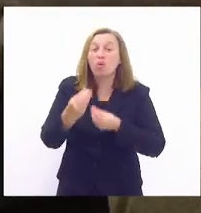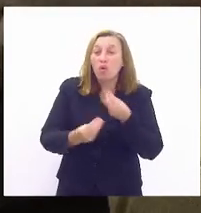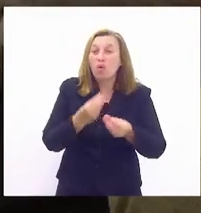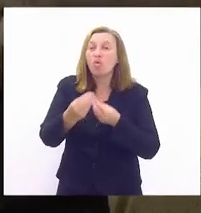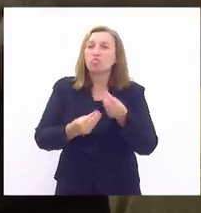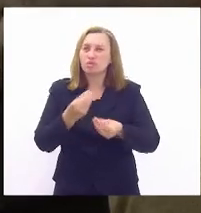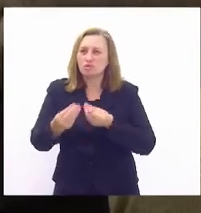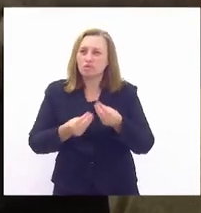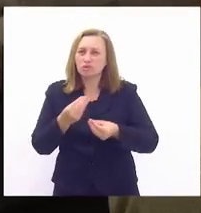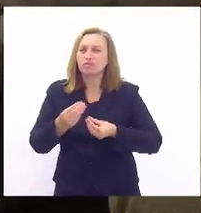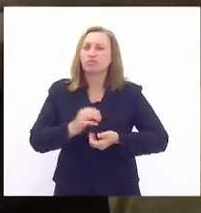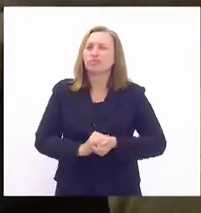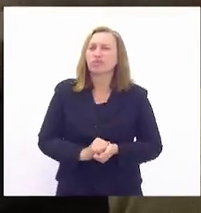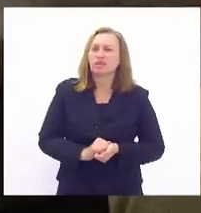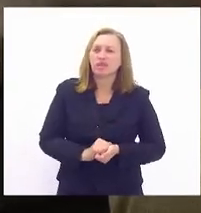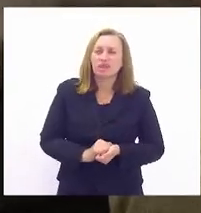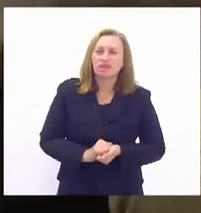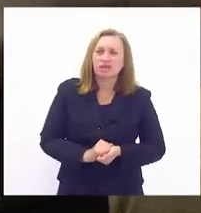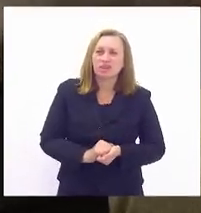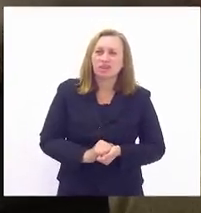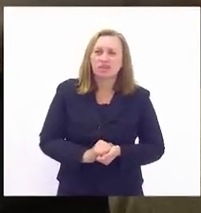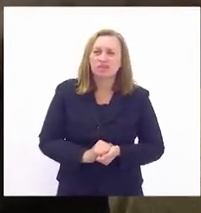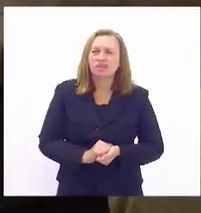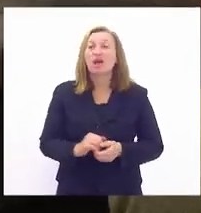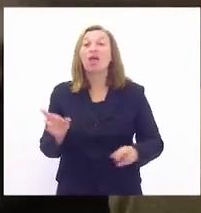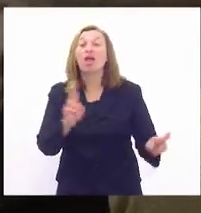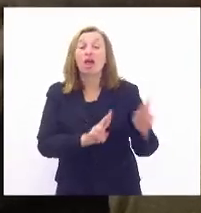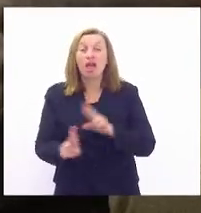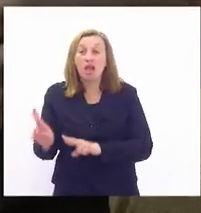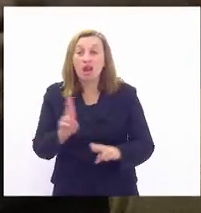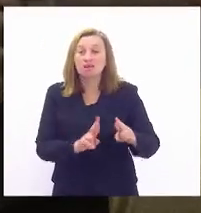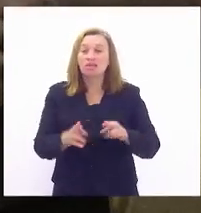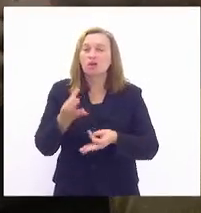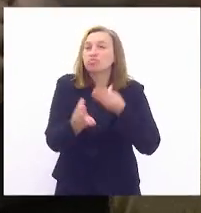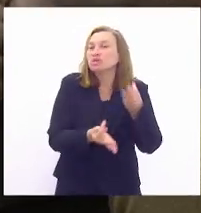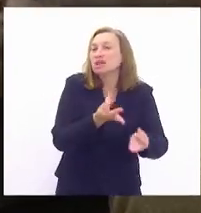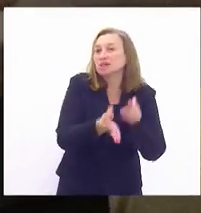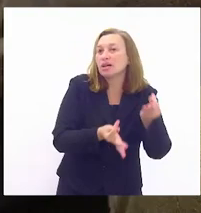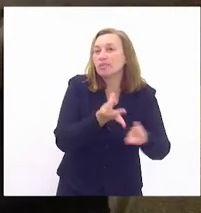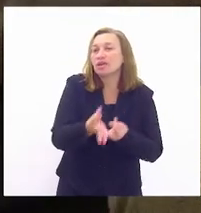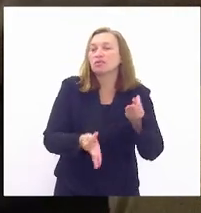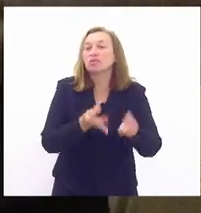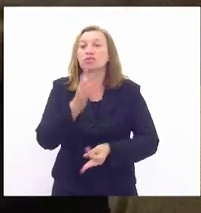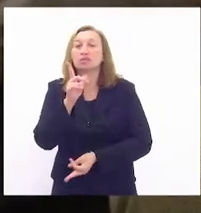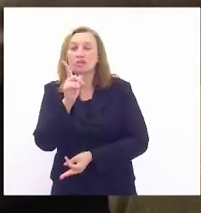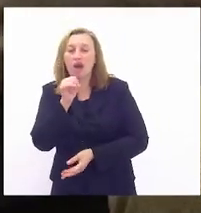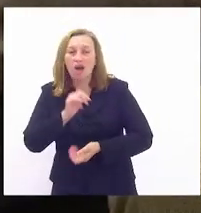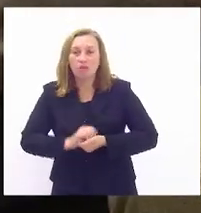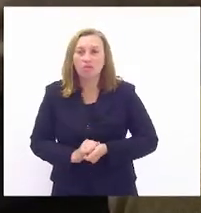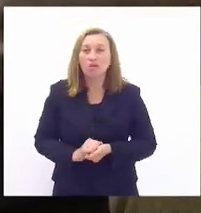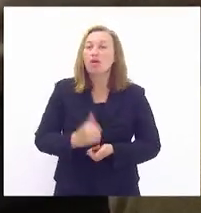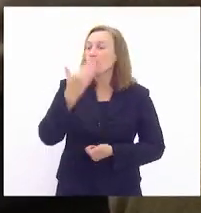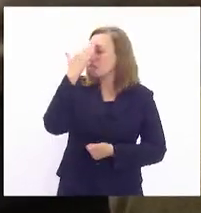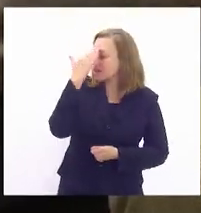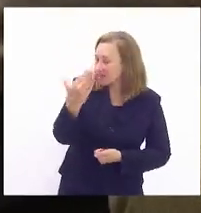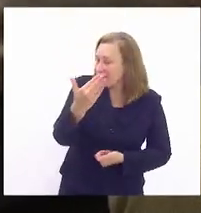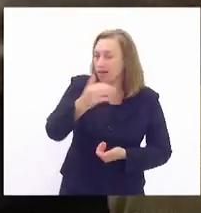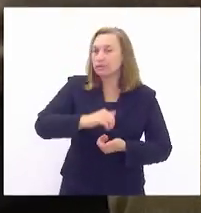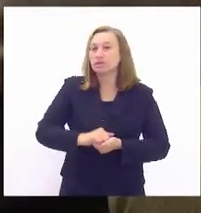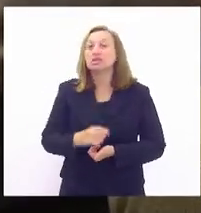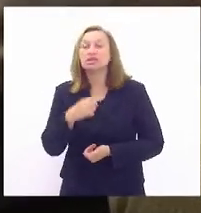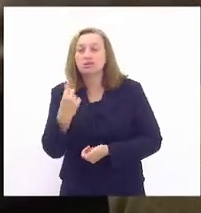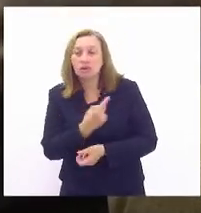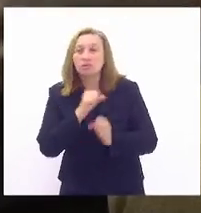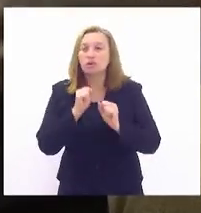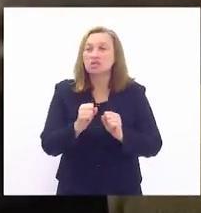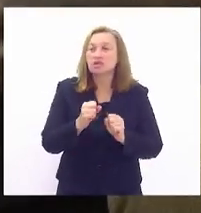cumprindo as determinações em relação ao tratamento dos efluentes. Muito obrigado, que a gente possa